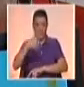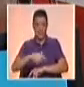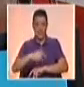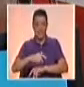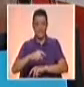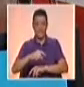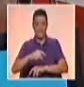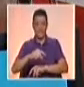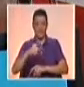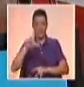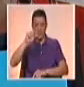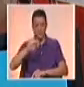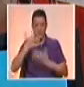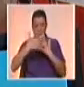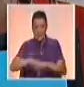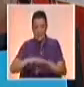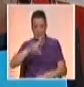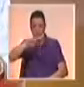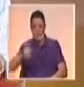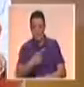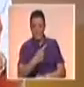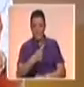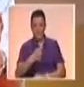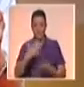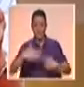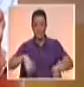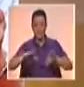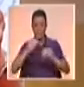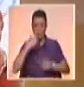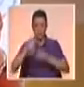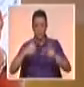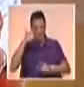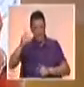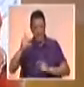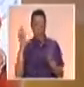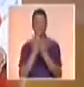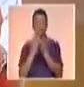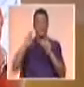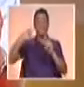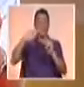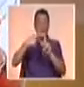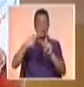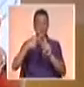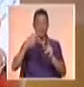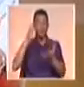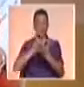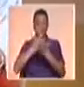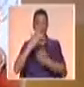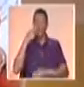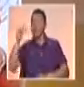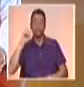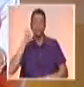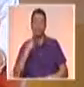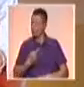não é? Eles devem estar integrados e devem ter... Mas muita gente tem essa ideia, percebe que as escolas de referência são escolas para meninos surdos. Não,